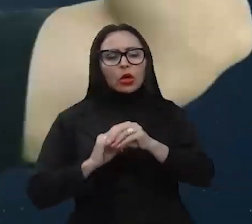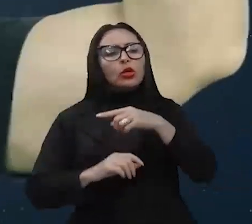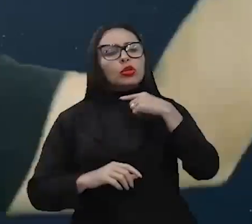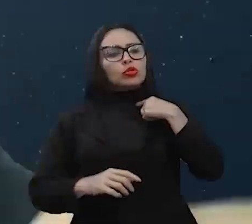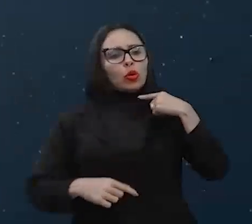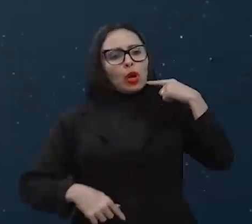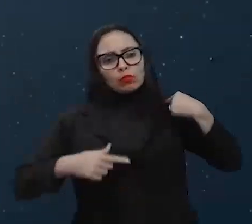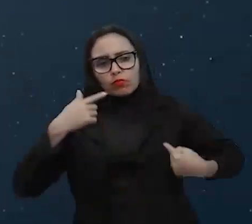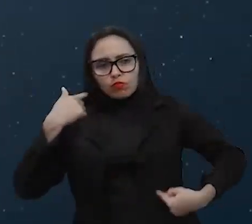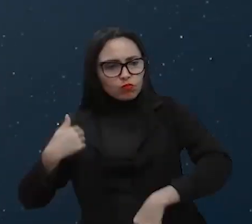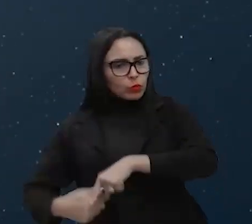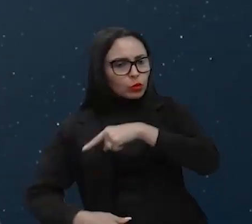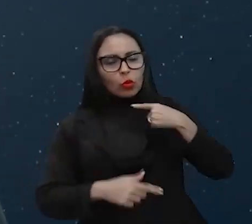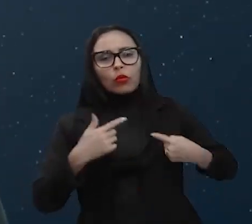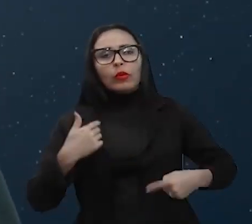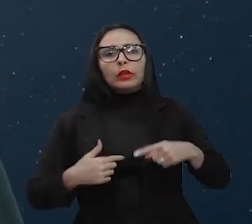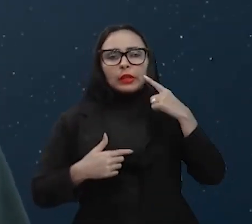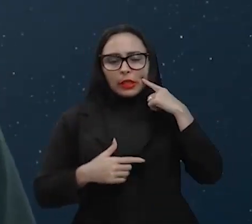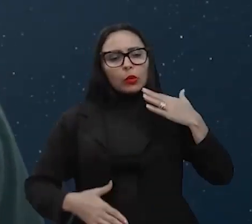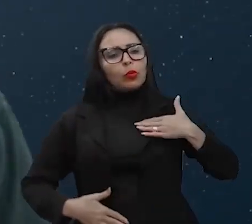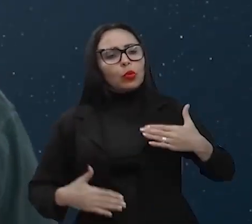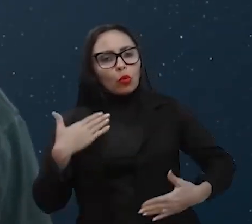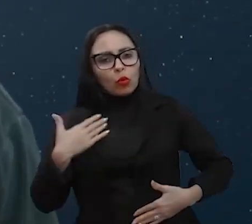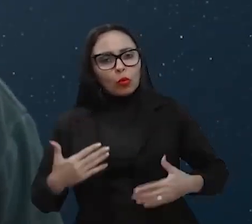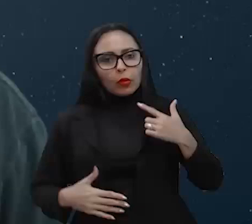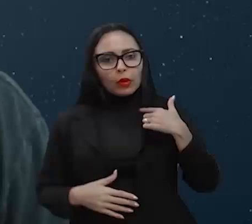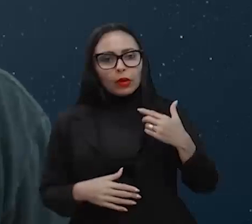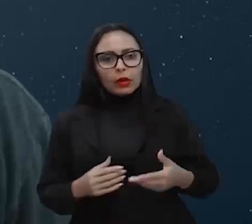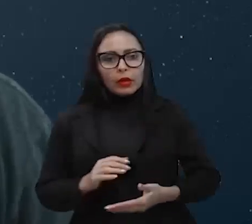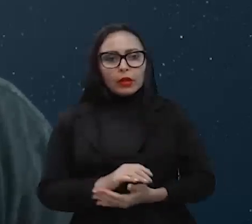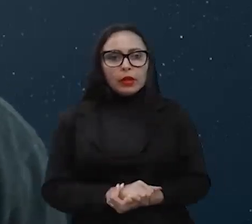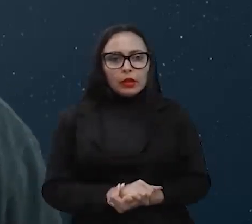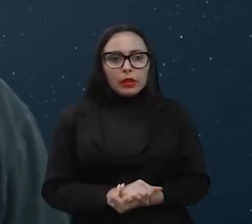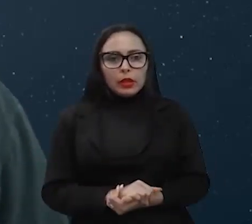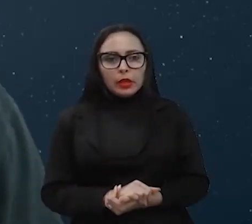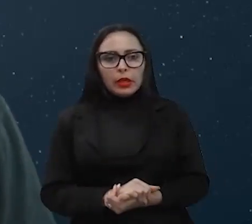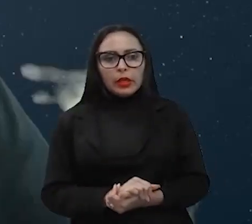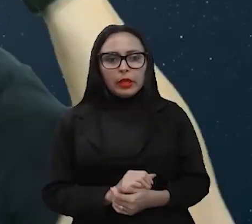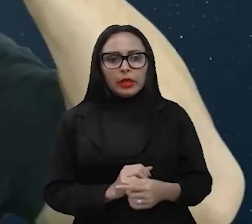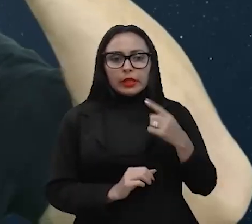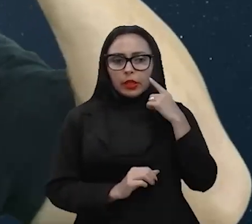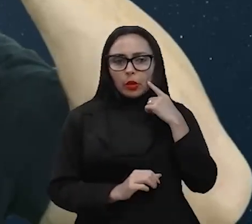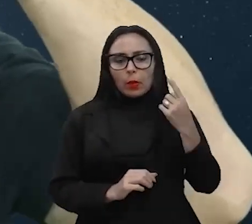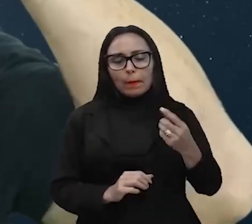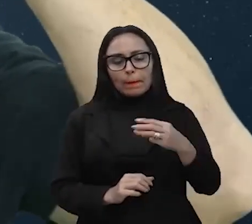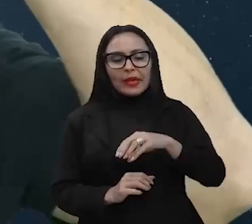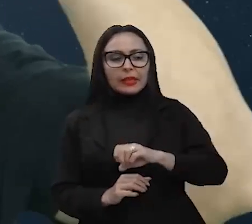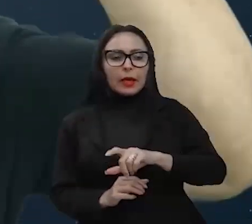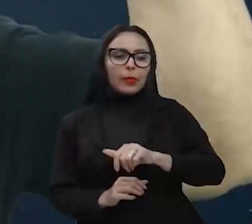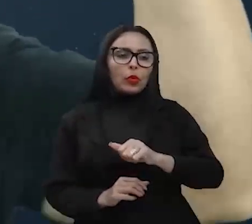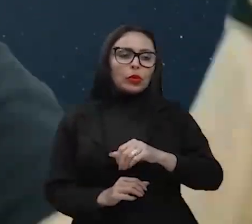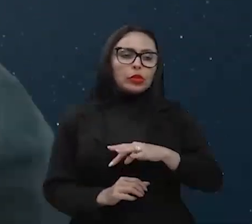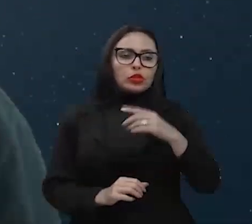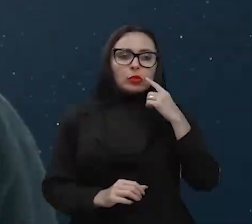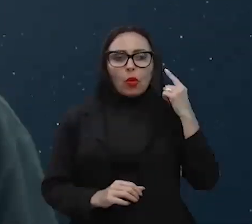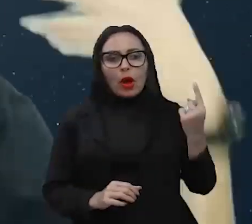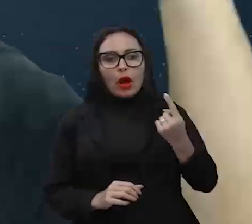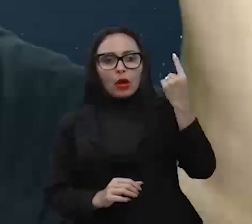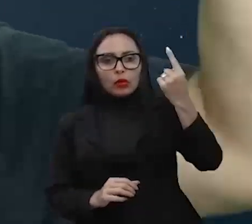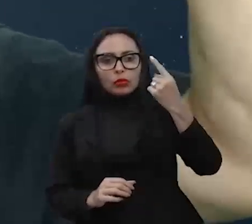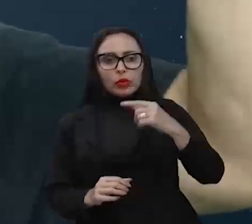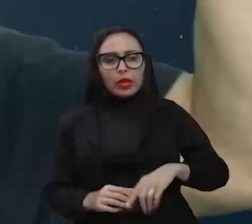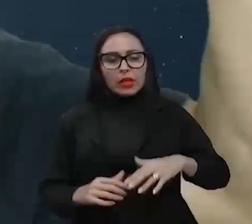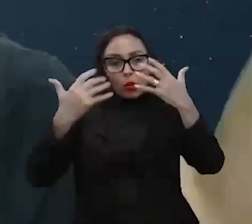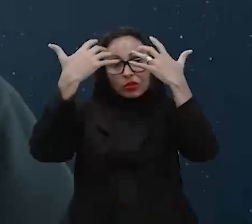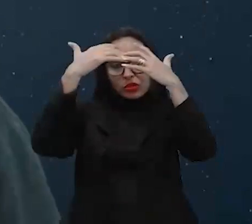glicose para levar para todas as partes, principalmente para as partes que têm um metabolismo muito alto, principalmente para o sistema nervoso que gasta muita energia.